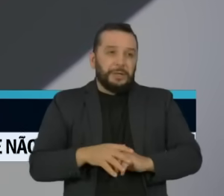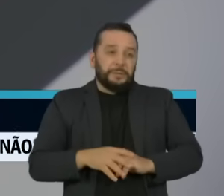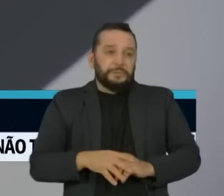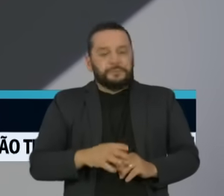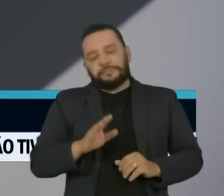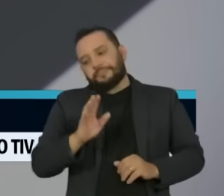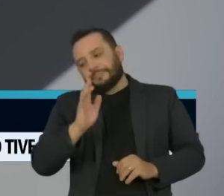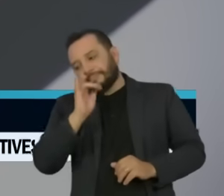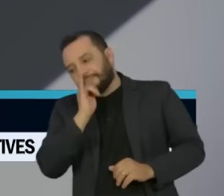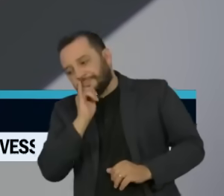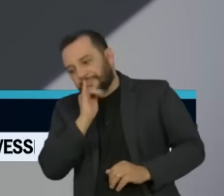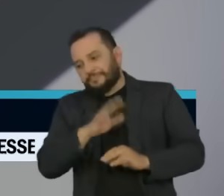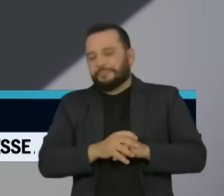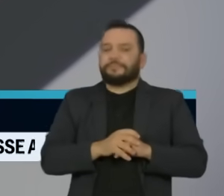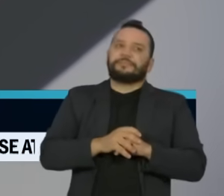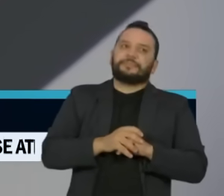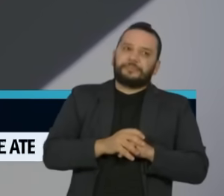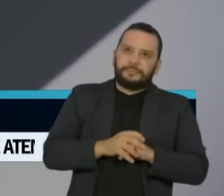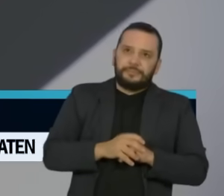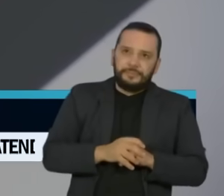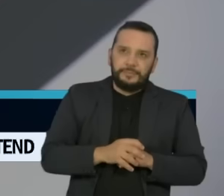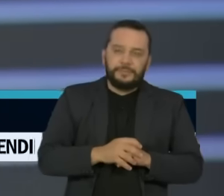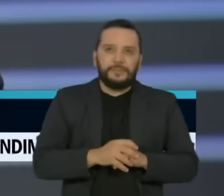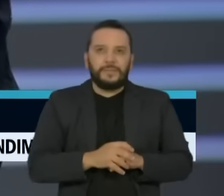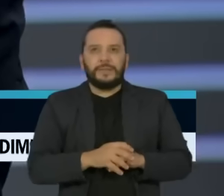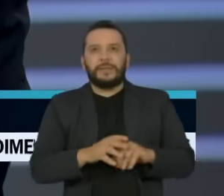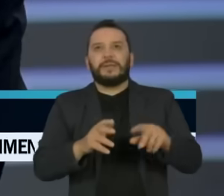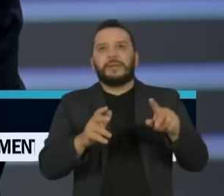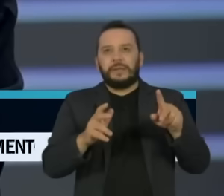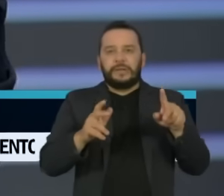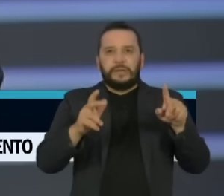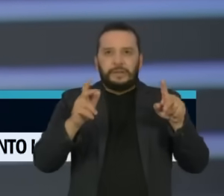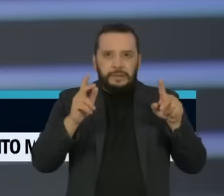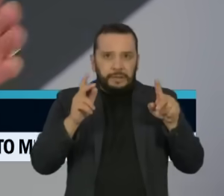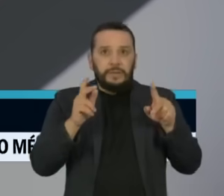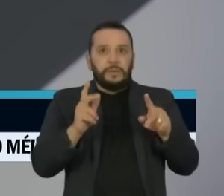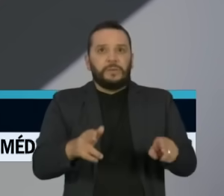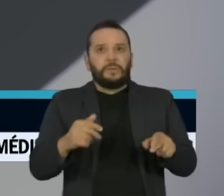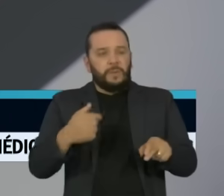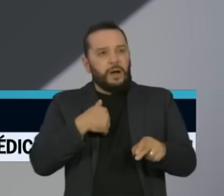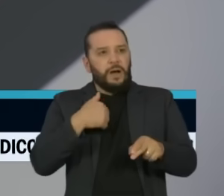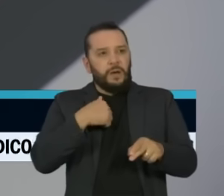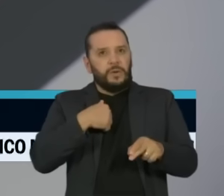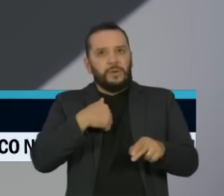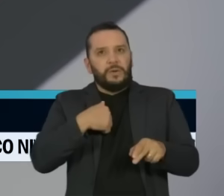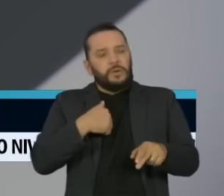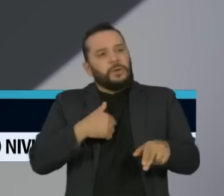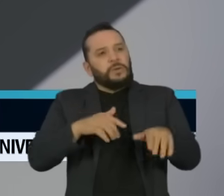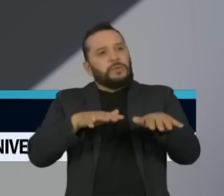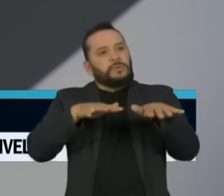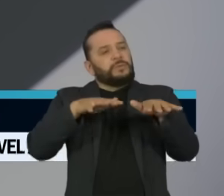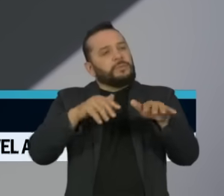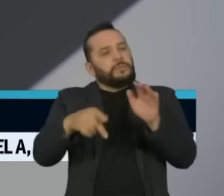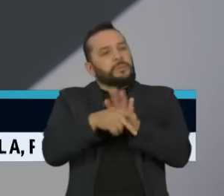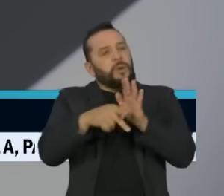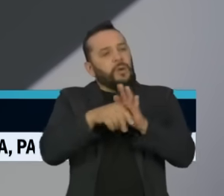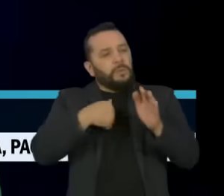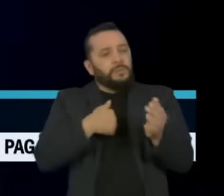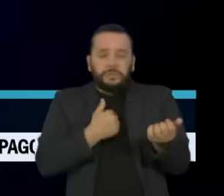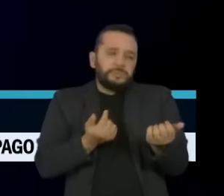Desfila o jovem e o quadro pela rua envelhece. E o quadro fica guardado no sótão mostrando os seus